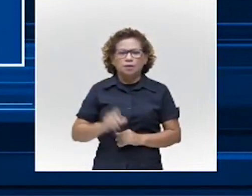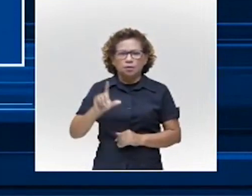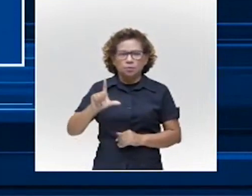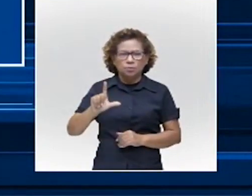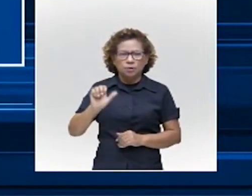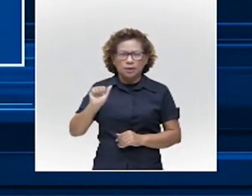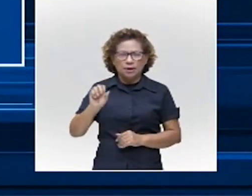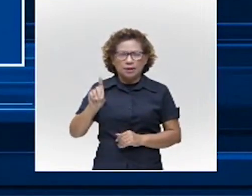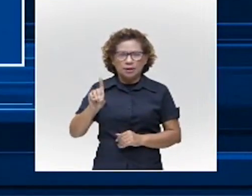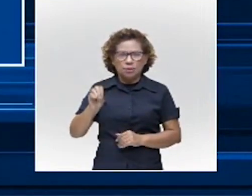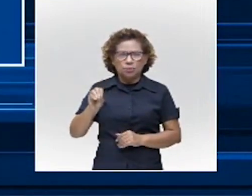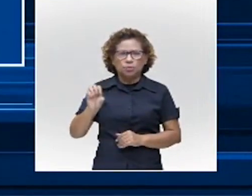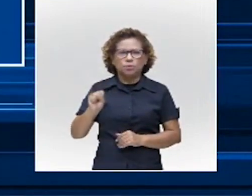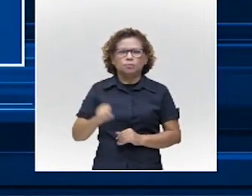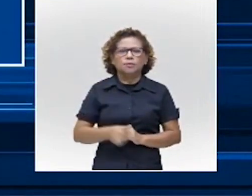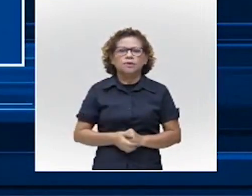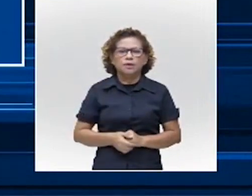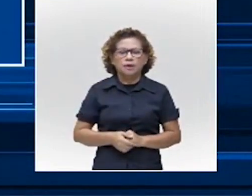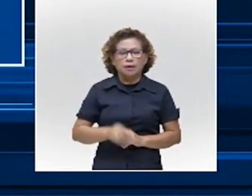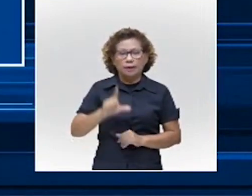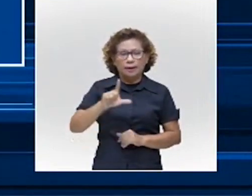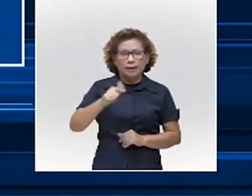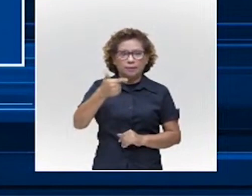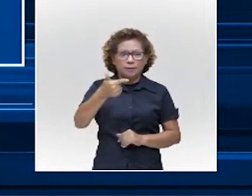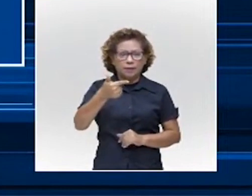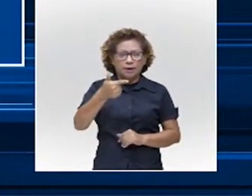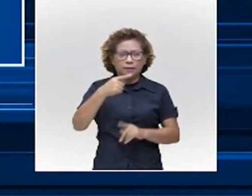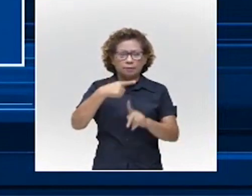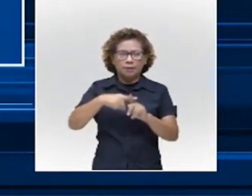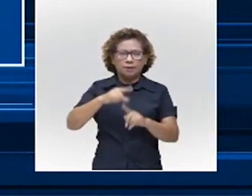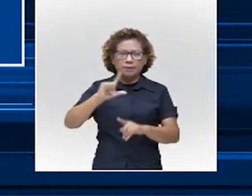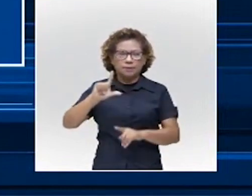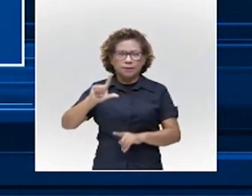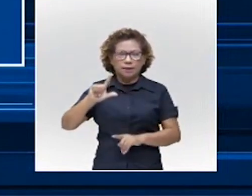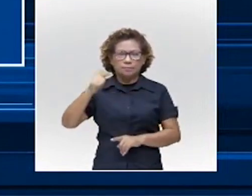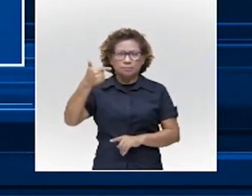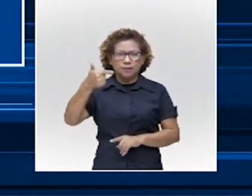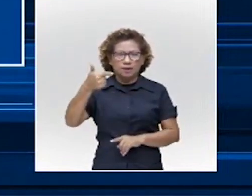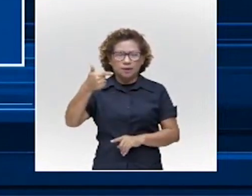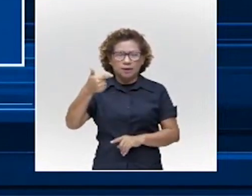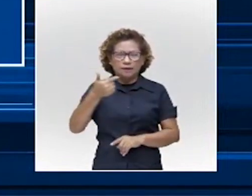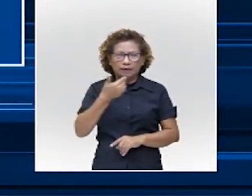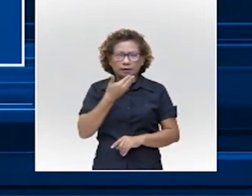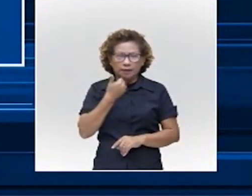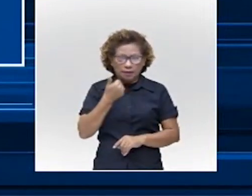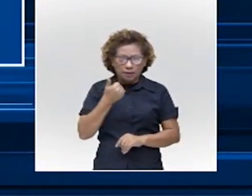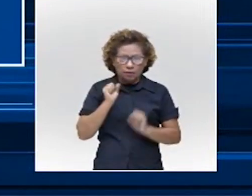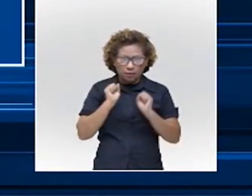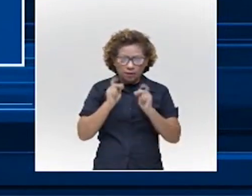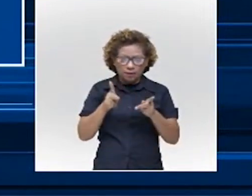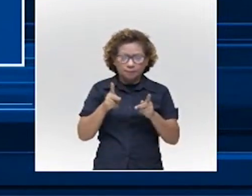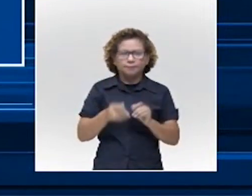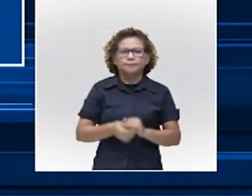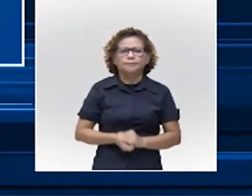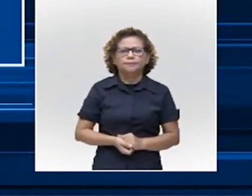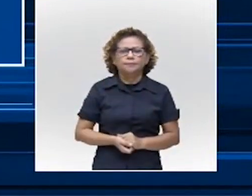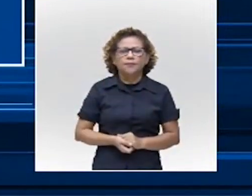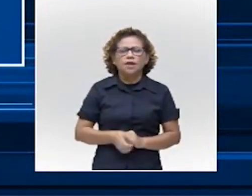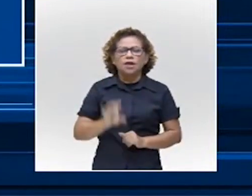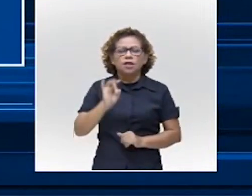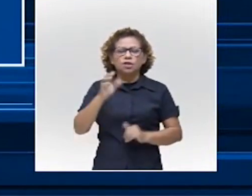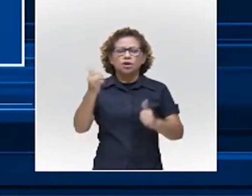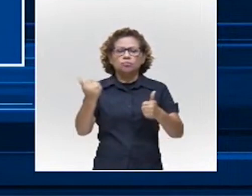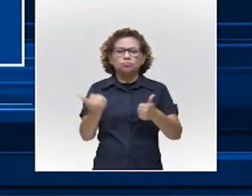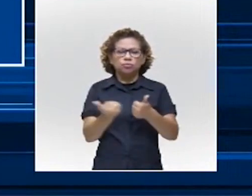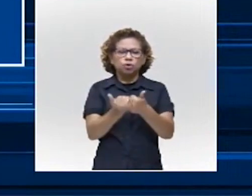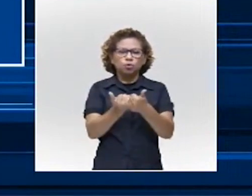quadrado mais L ao quadrado. Beleza? Então, nós fizemos aqui o que até agora? Eu só fiz substituir,